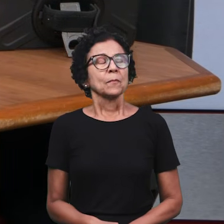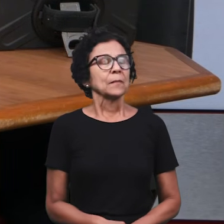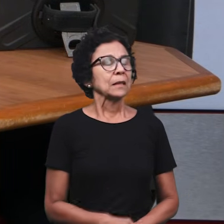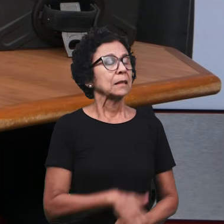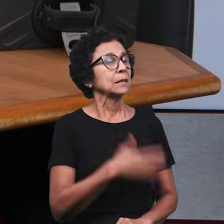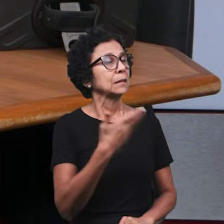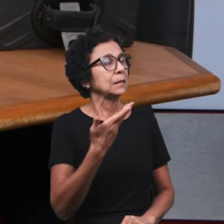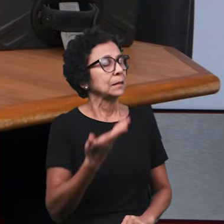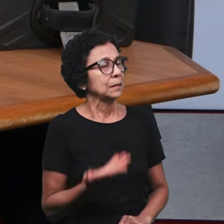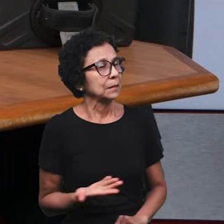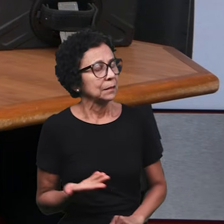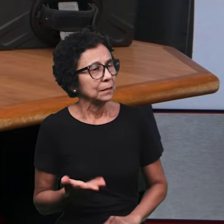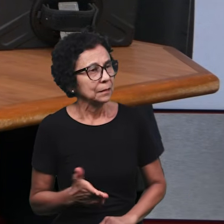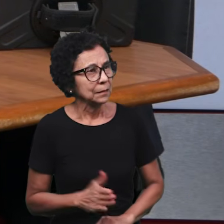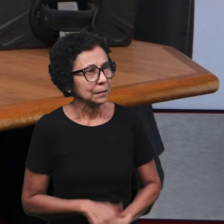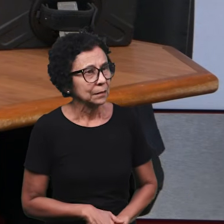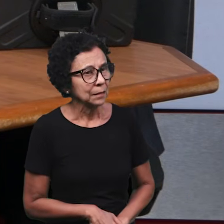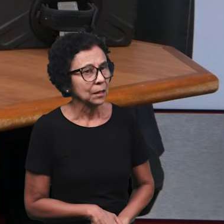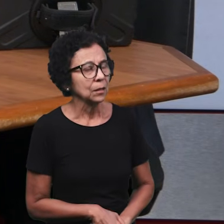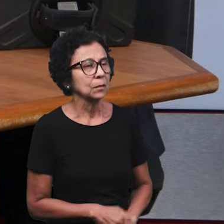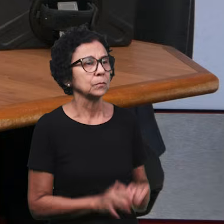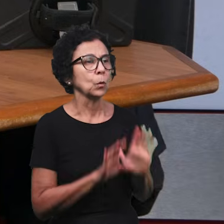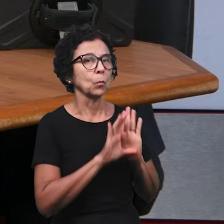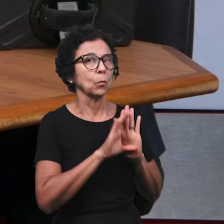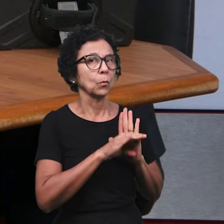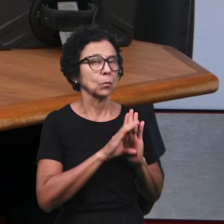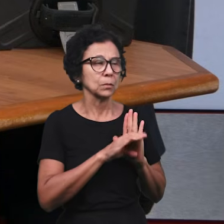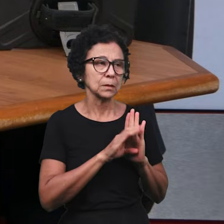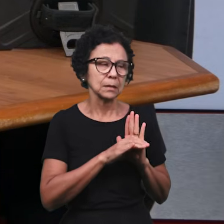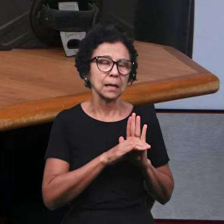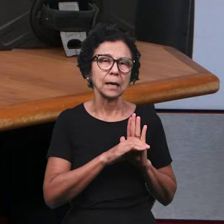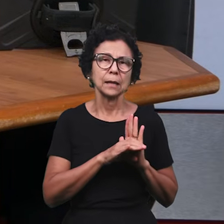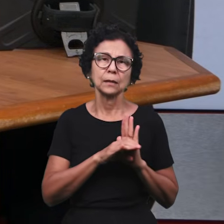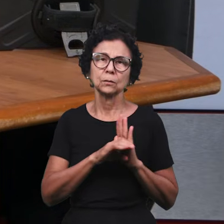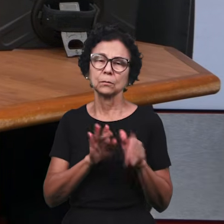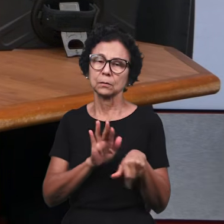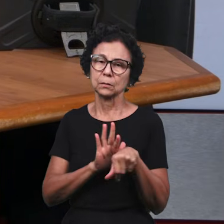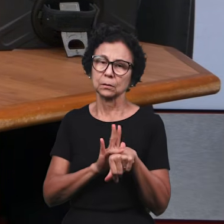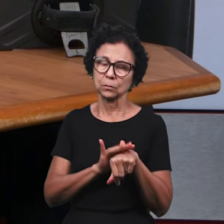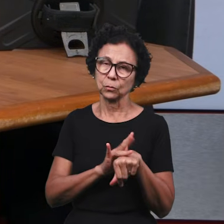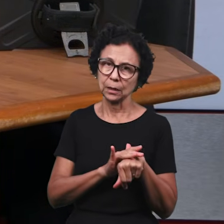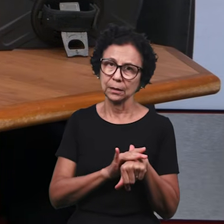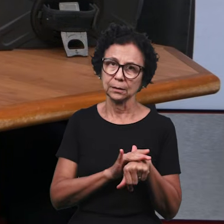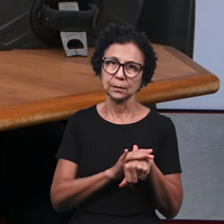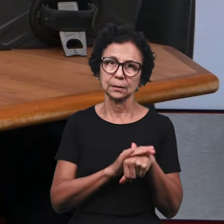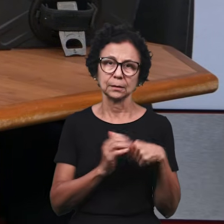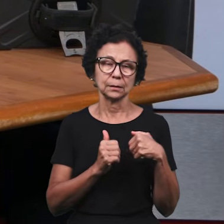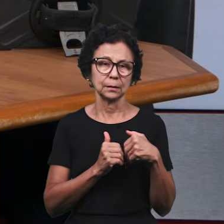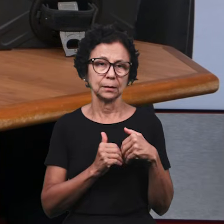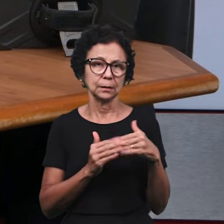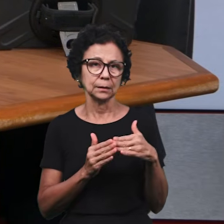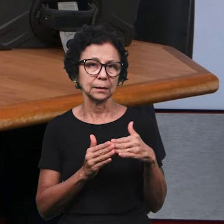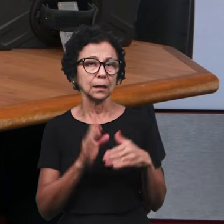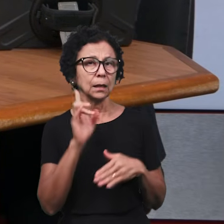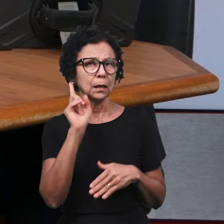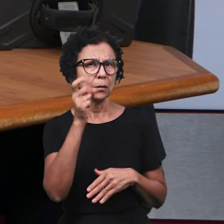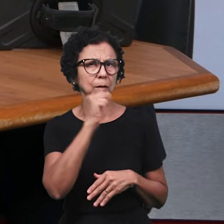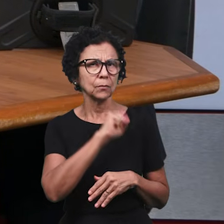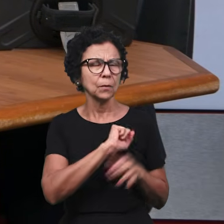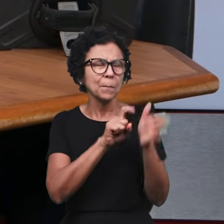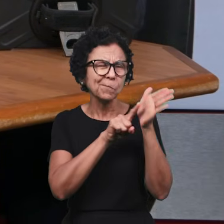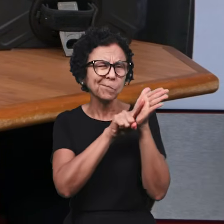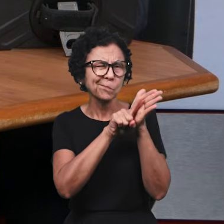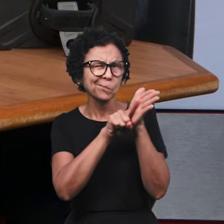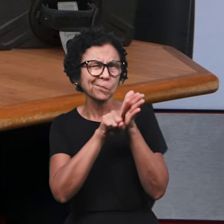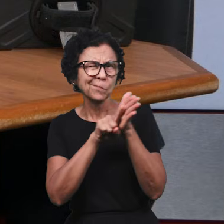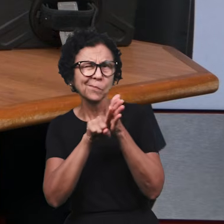lá. Saímos aí do conceito de como se apresenta a doença e vamos para a investigação.